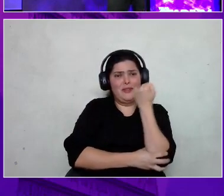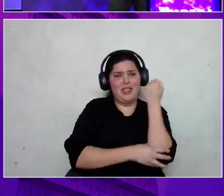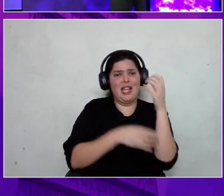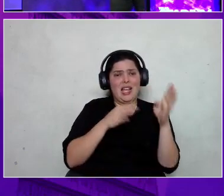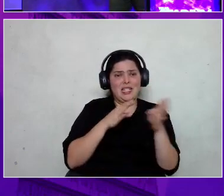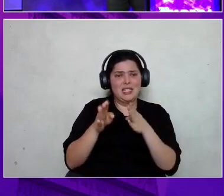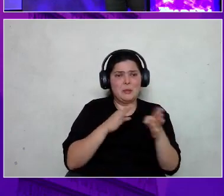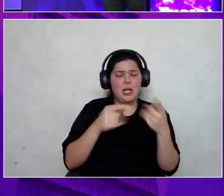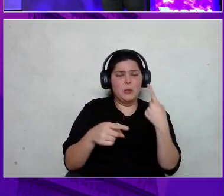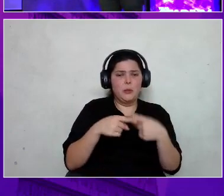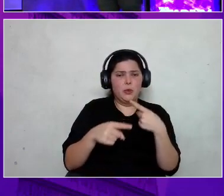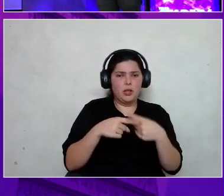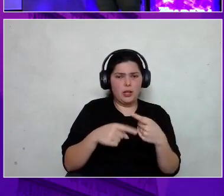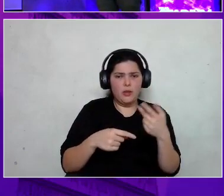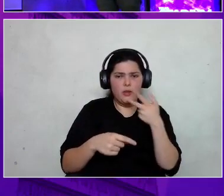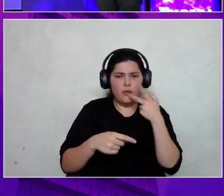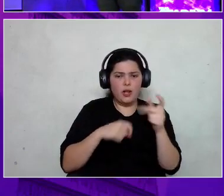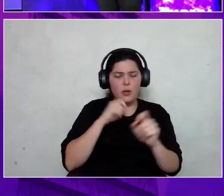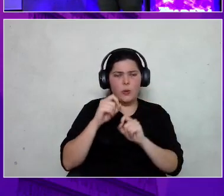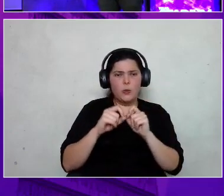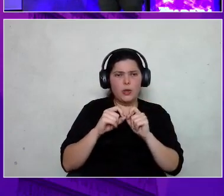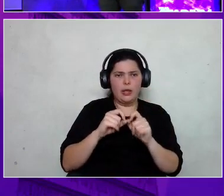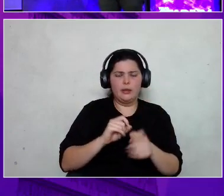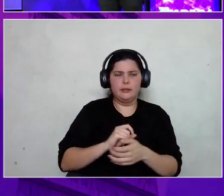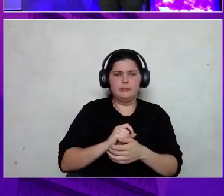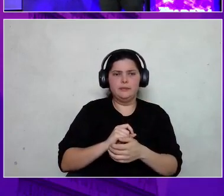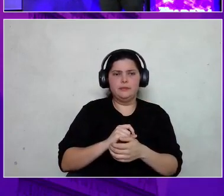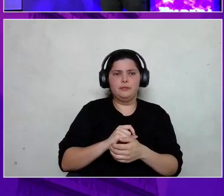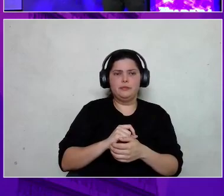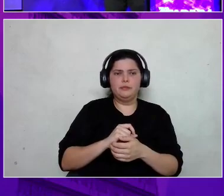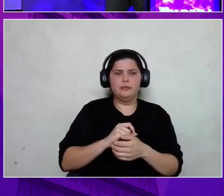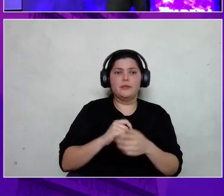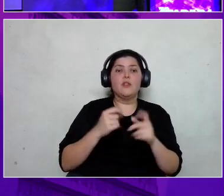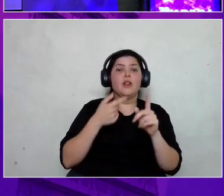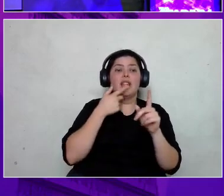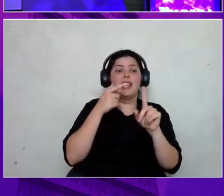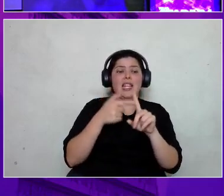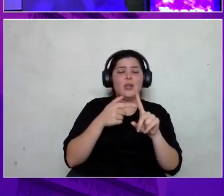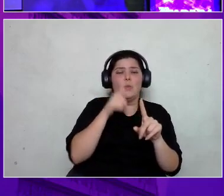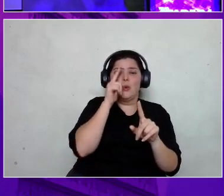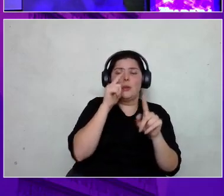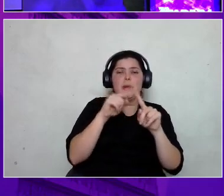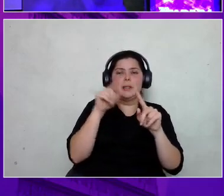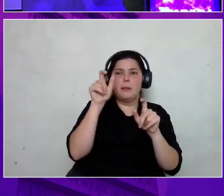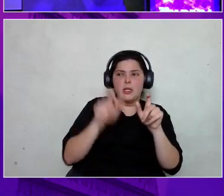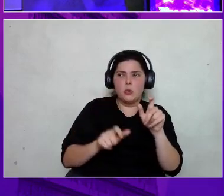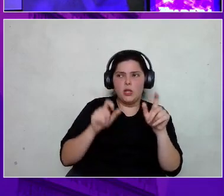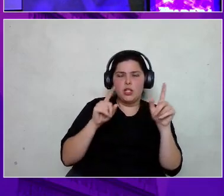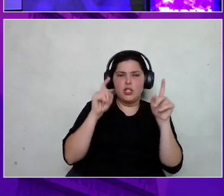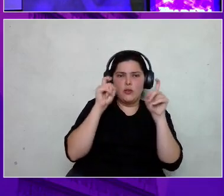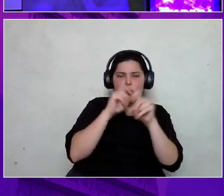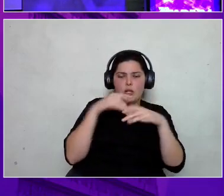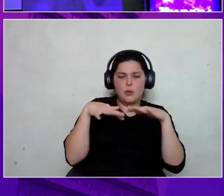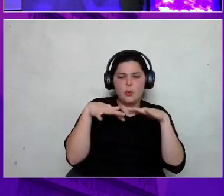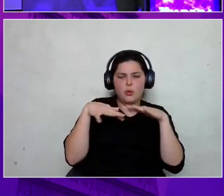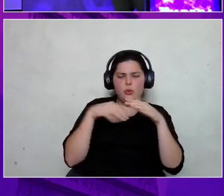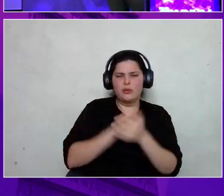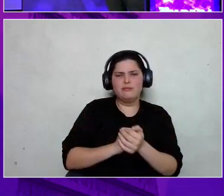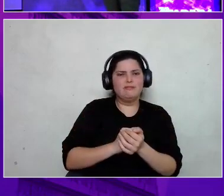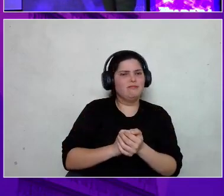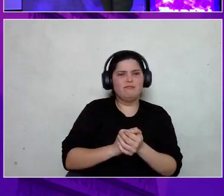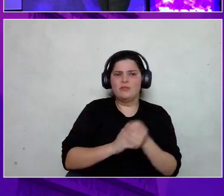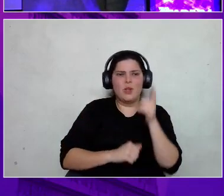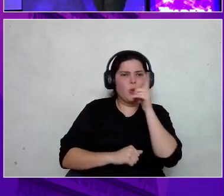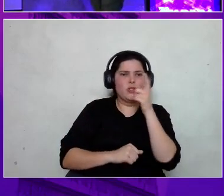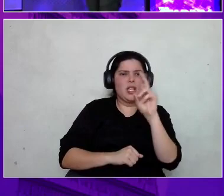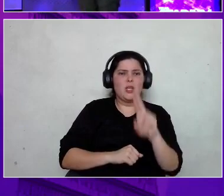estou falando de só ter um dedinho um pouquinho mais gordinho. Agora, pessoas com dificuldades motoras não vão conseguir